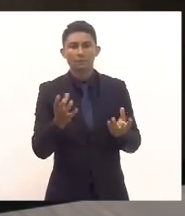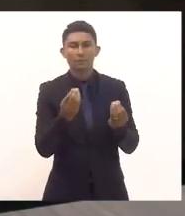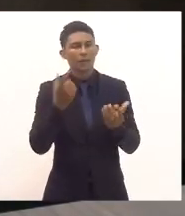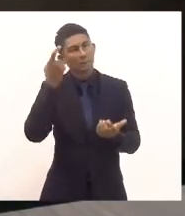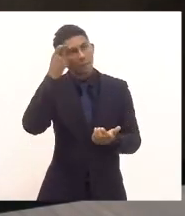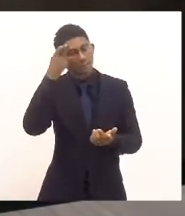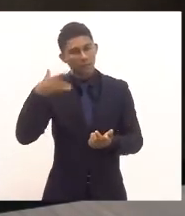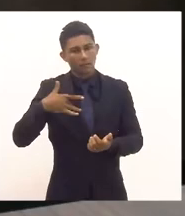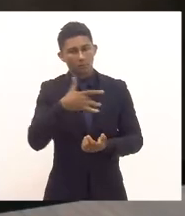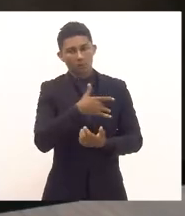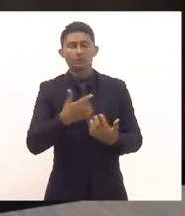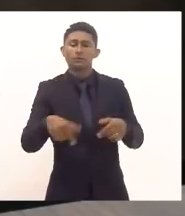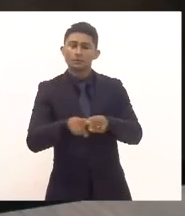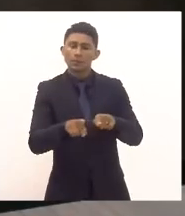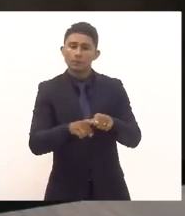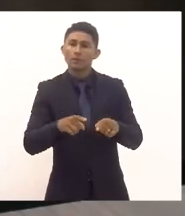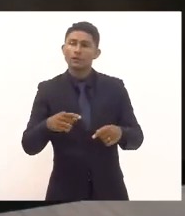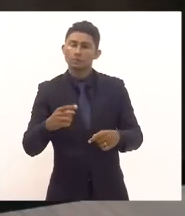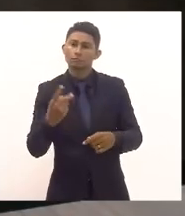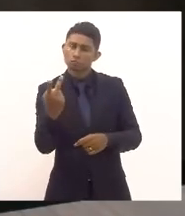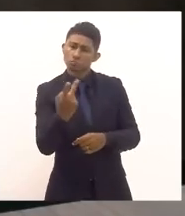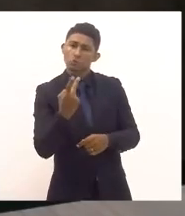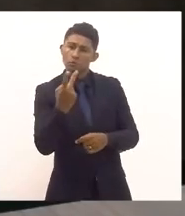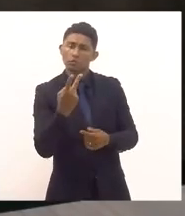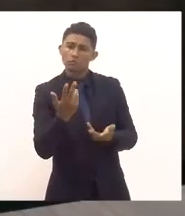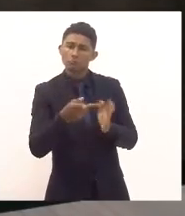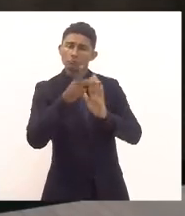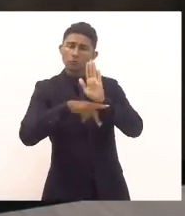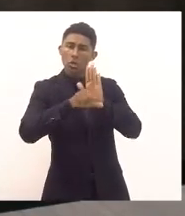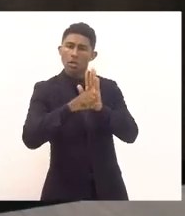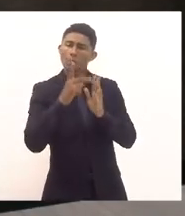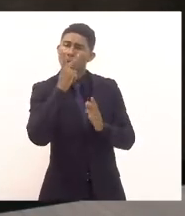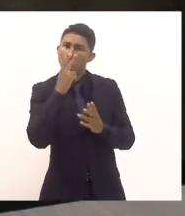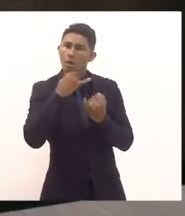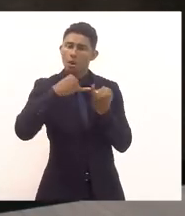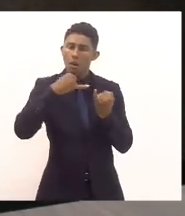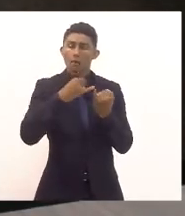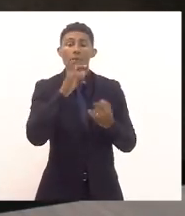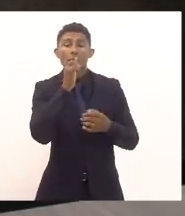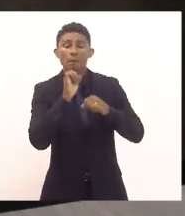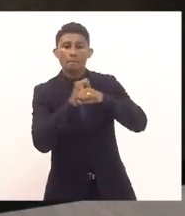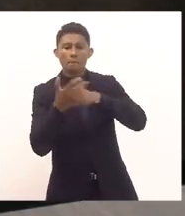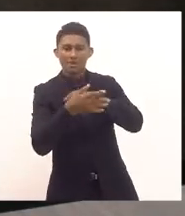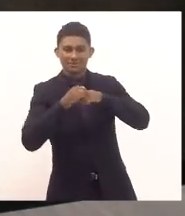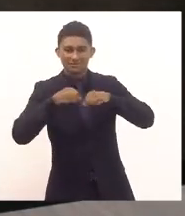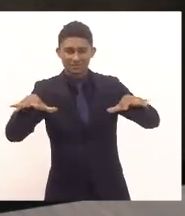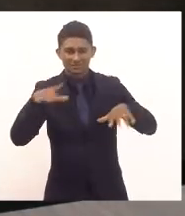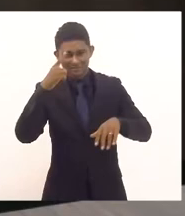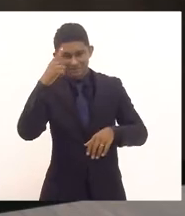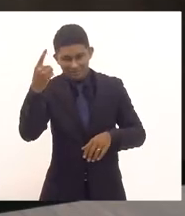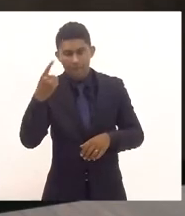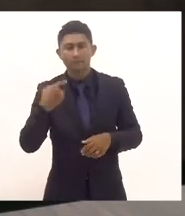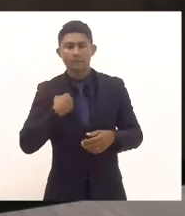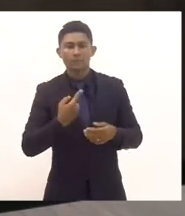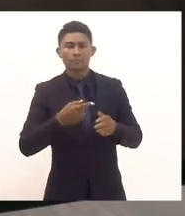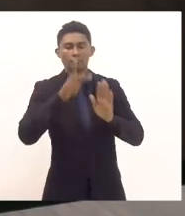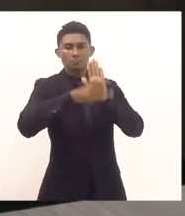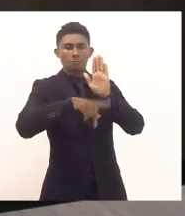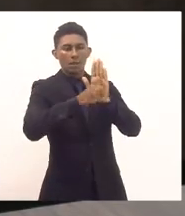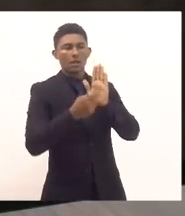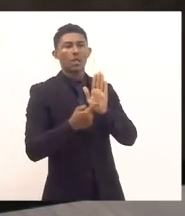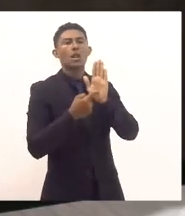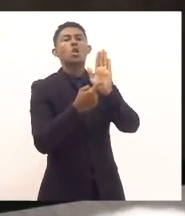e outro momento nós apresentamos projetos semelhantes por exemplo durante a pandemia eu apresentei um projeto de lei que falava de conversão